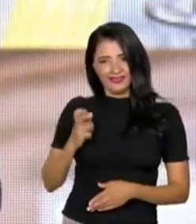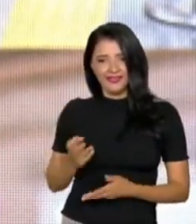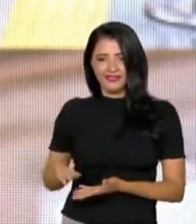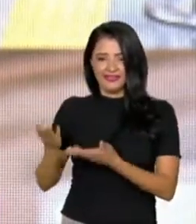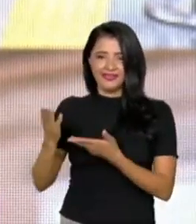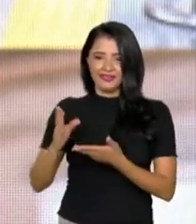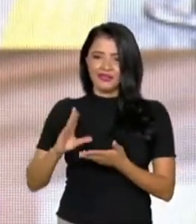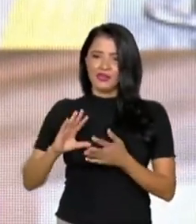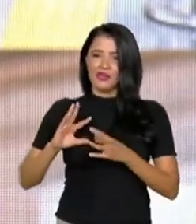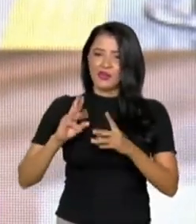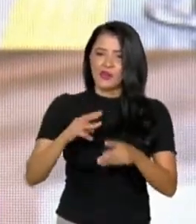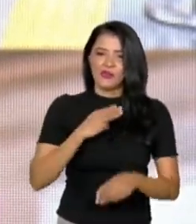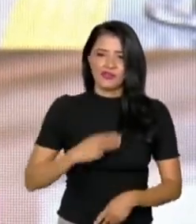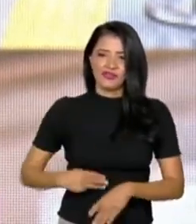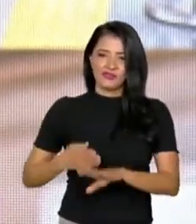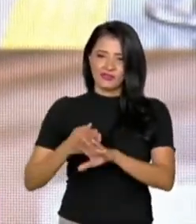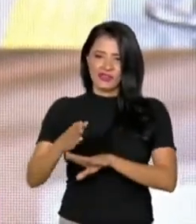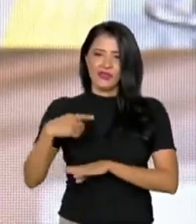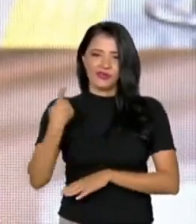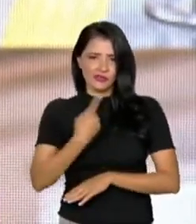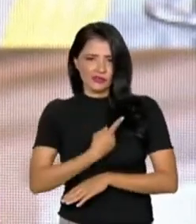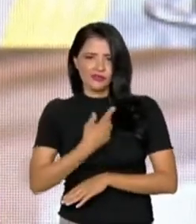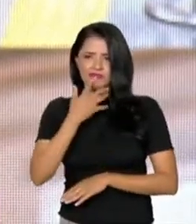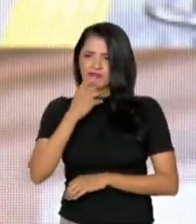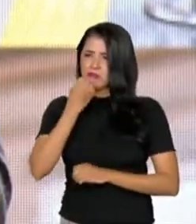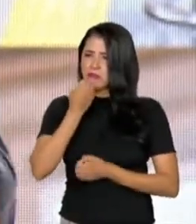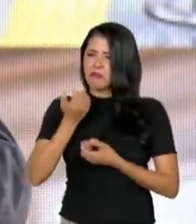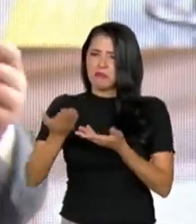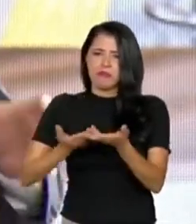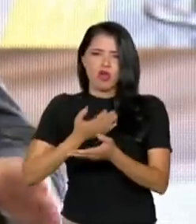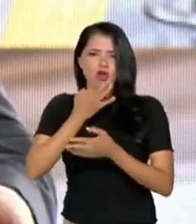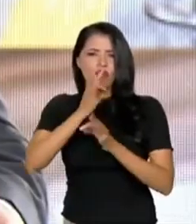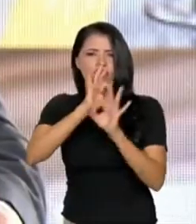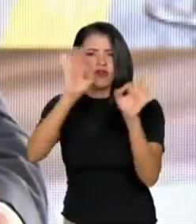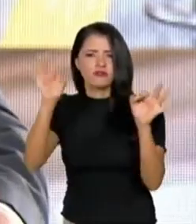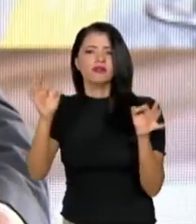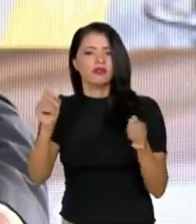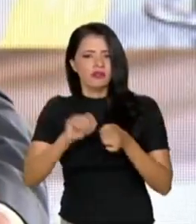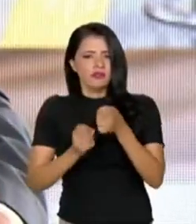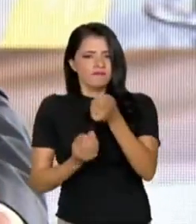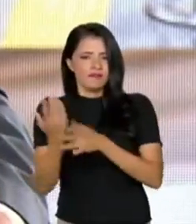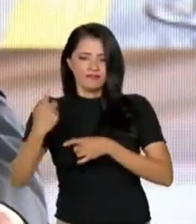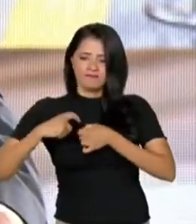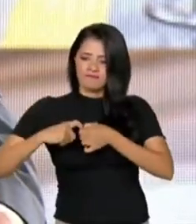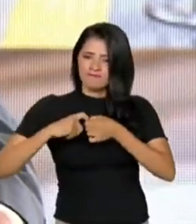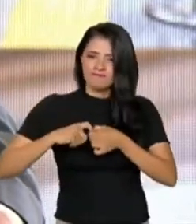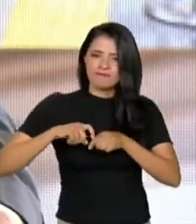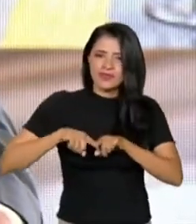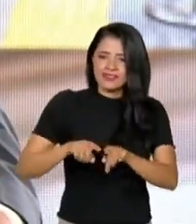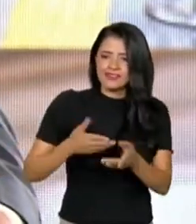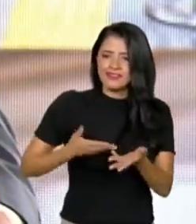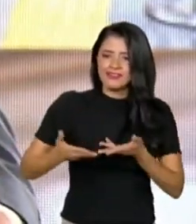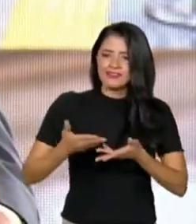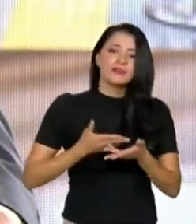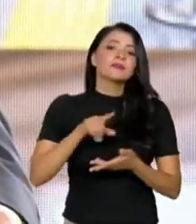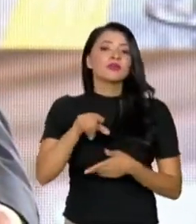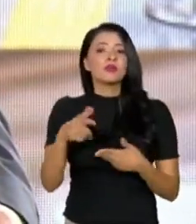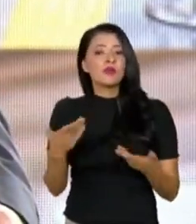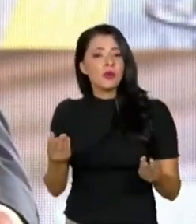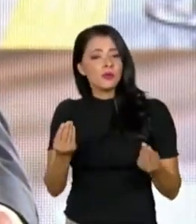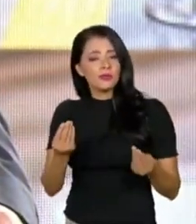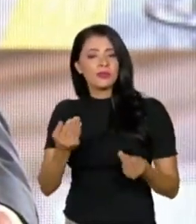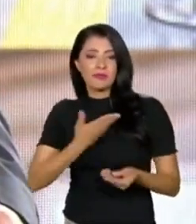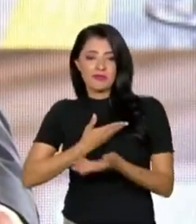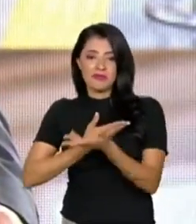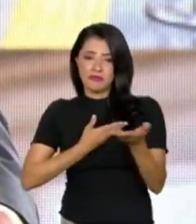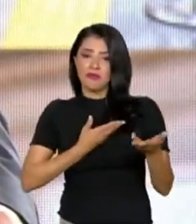todos os ministros que estiveram lá com a gente foram muito bem tratados e fizeram parcerias. De forma, meus amigos, meus amigas,